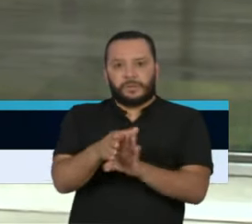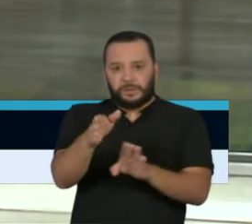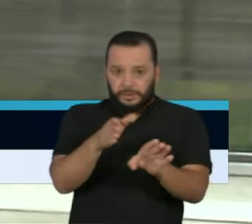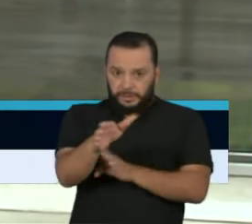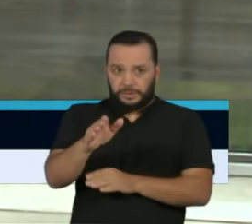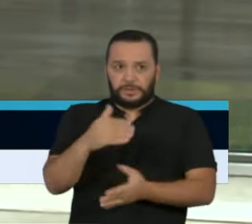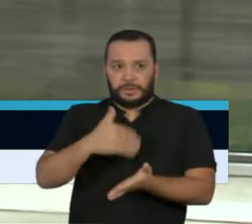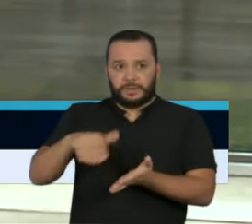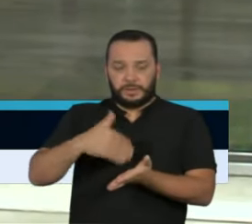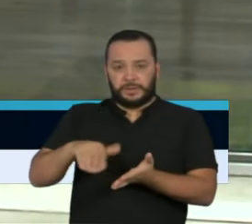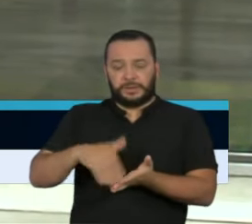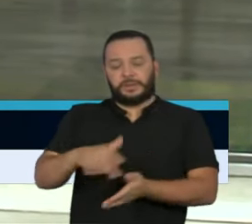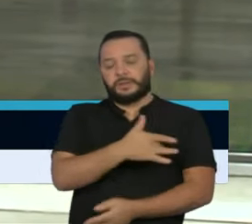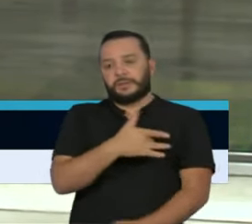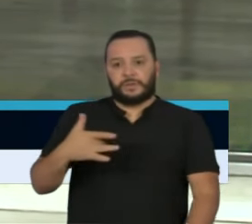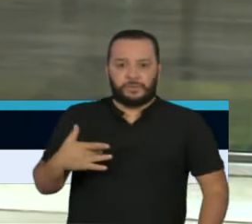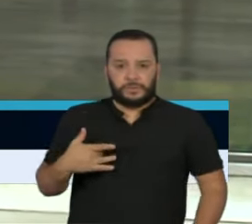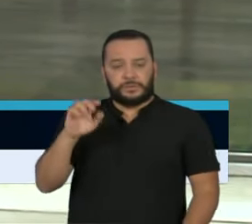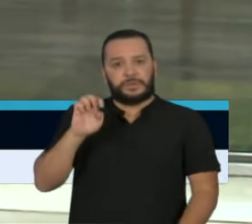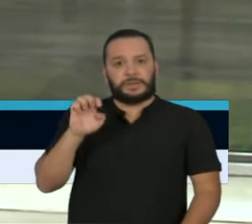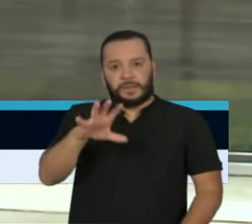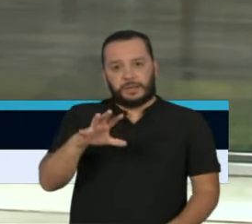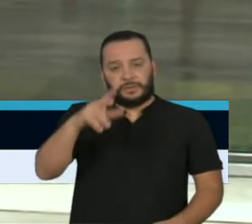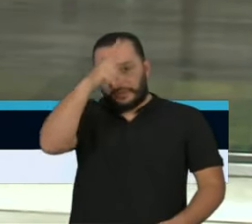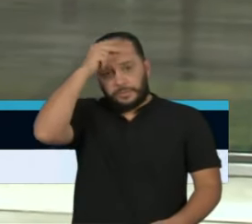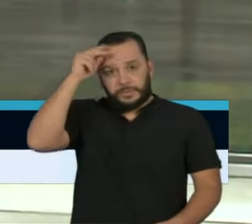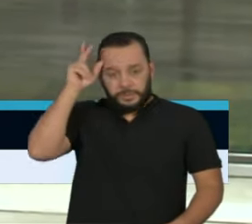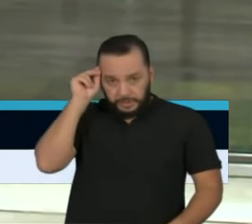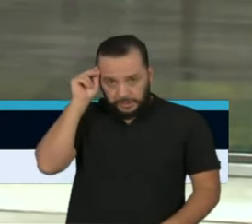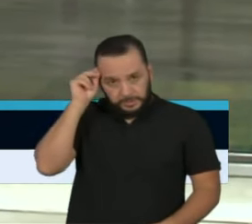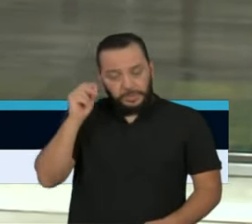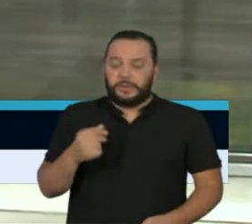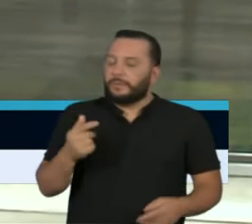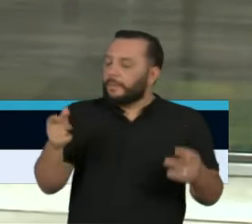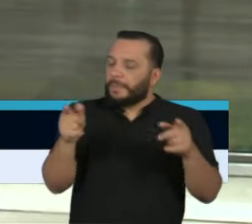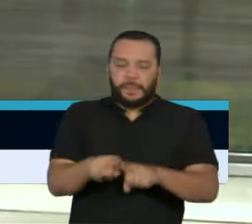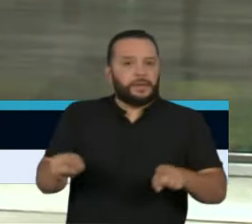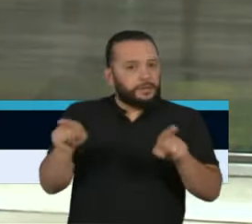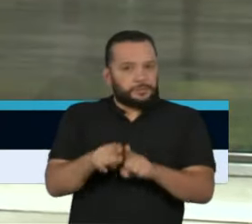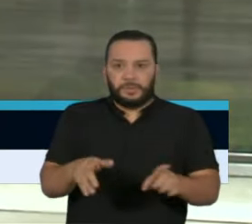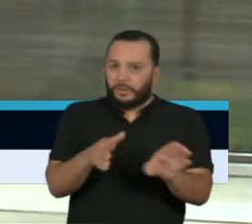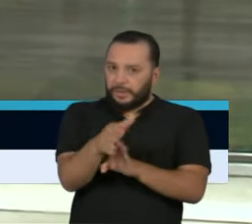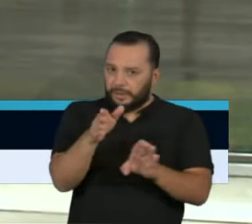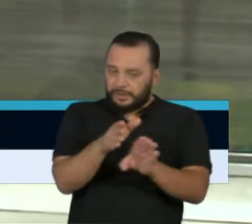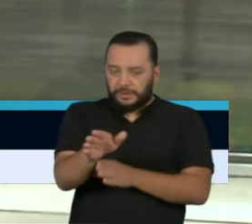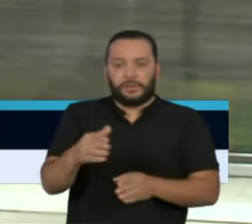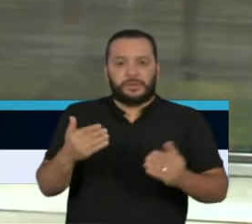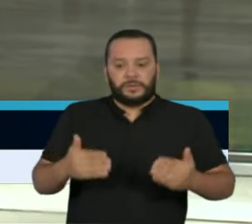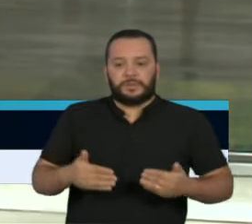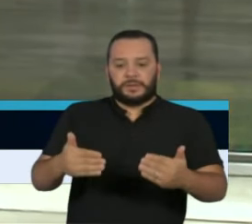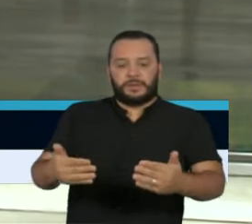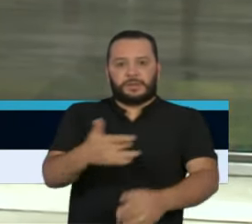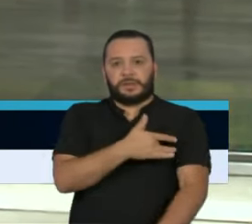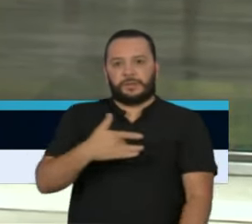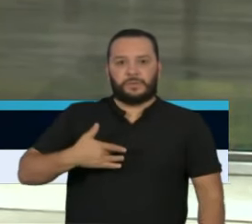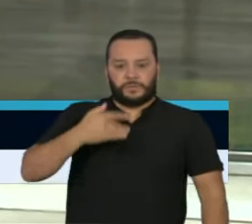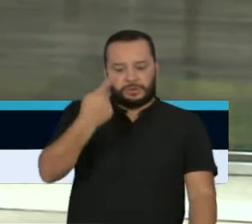da Secretaria de Saúde do Estado e do município, é a mesma orientação do Ministério da Saúde do